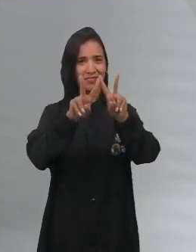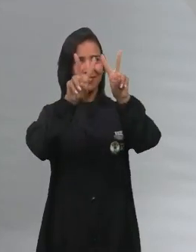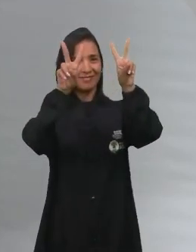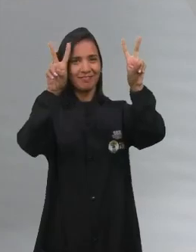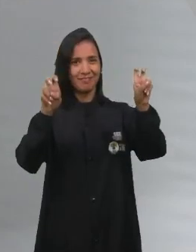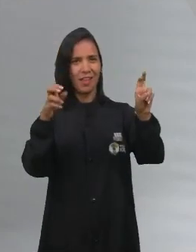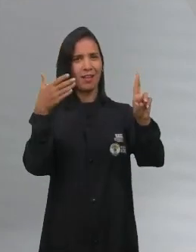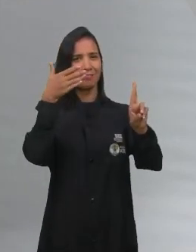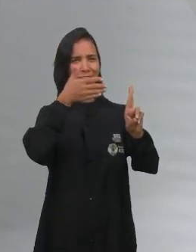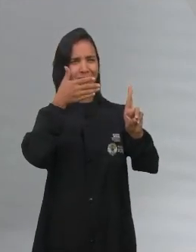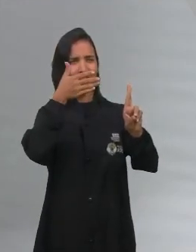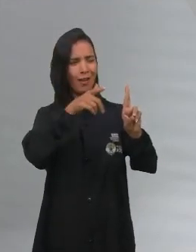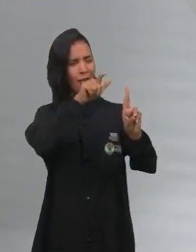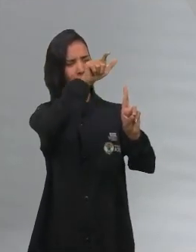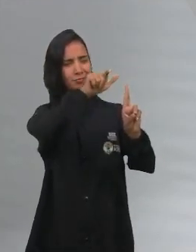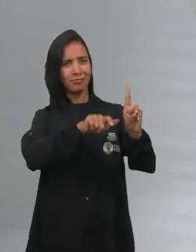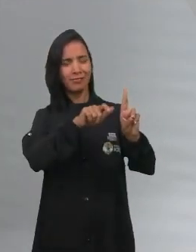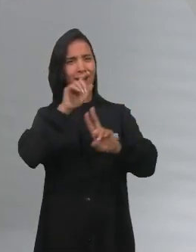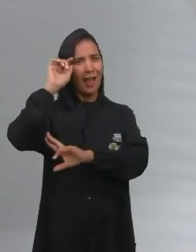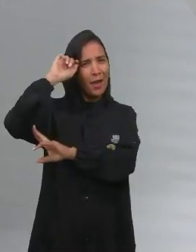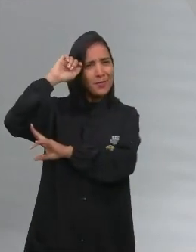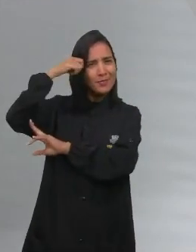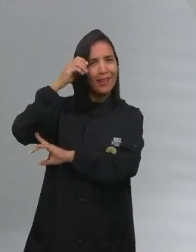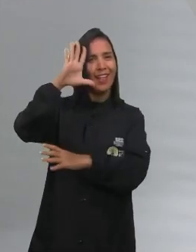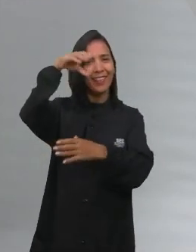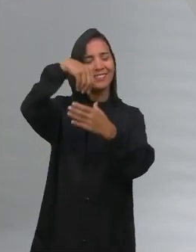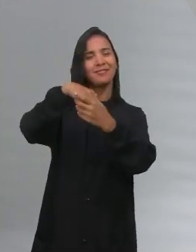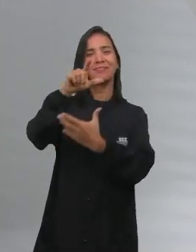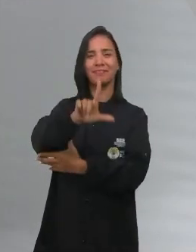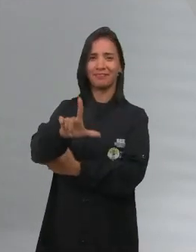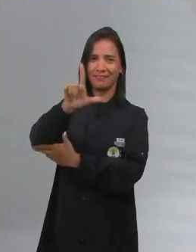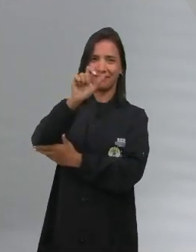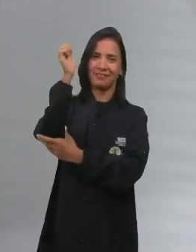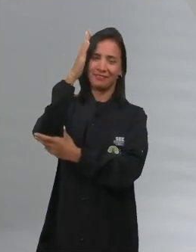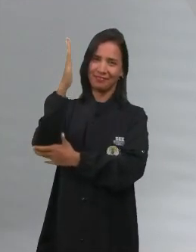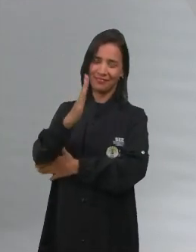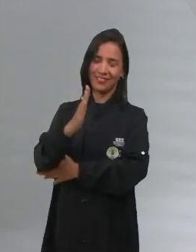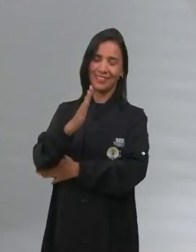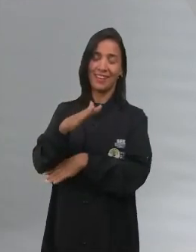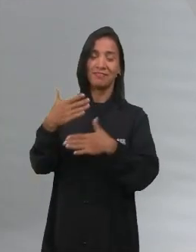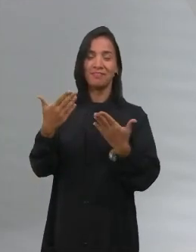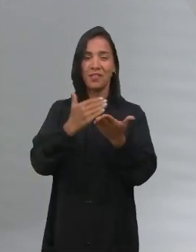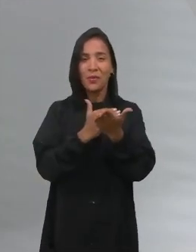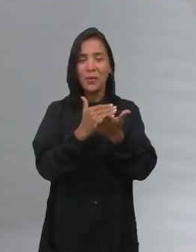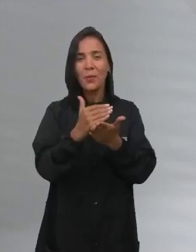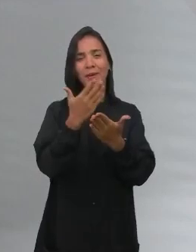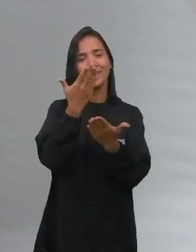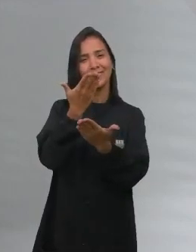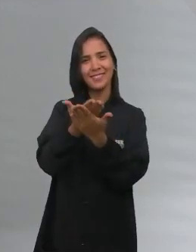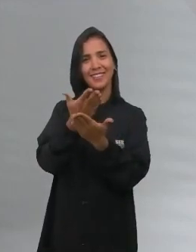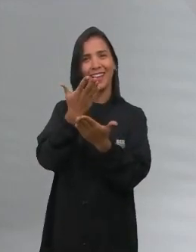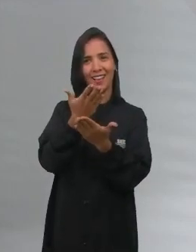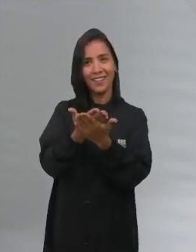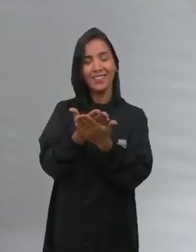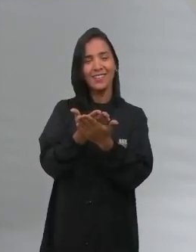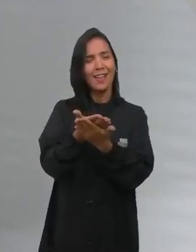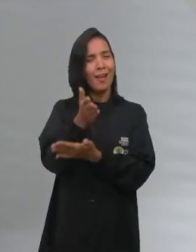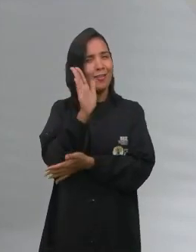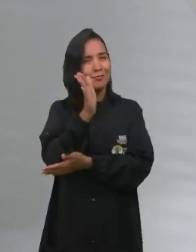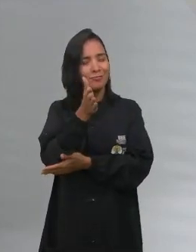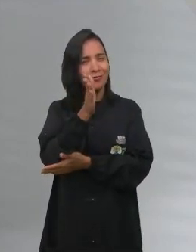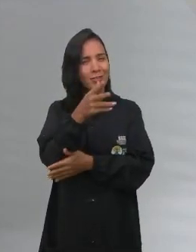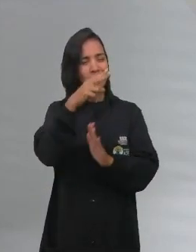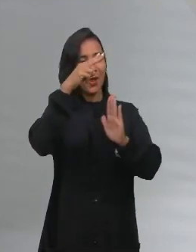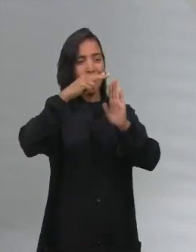a representação do negro na literatura brasileira. E para iniciarmos a nossa aula, vamos começar